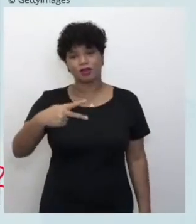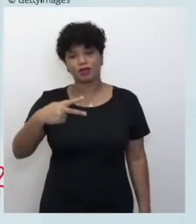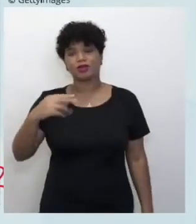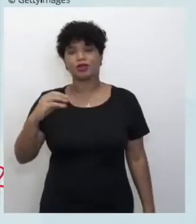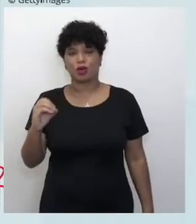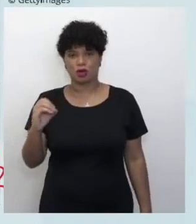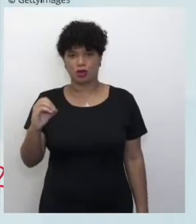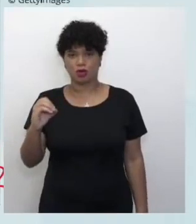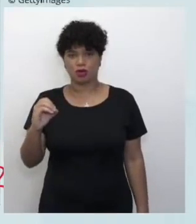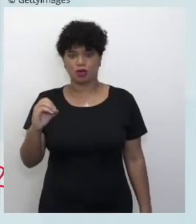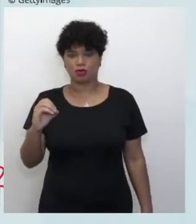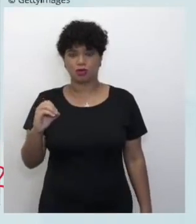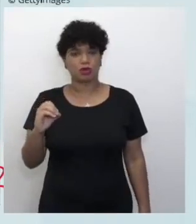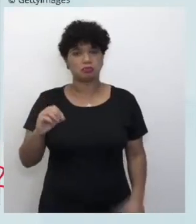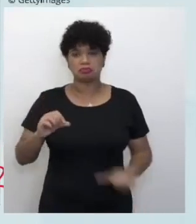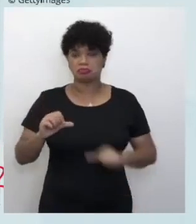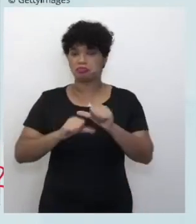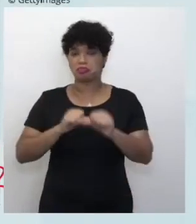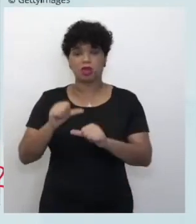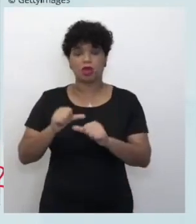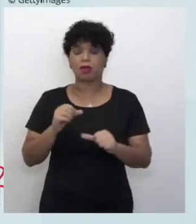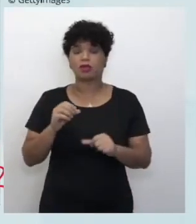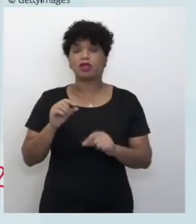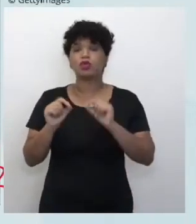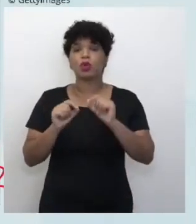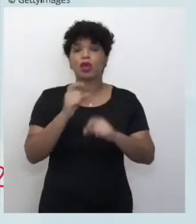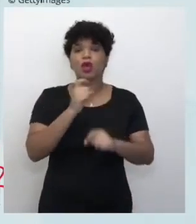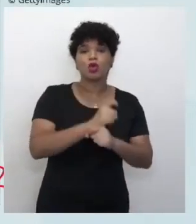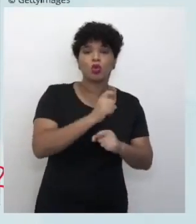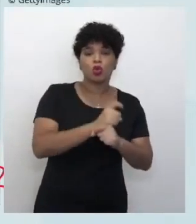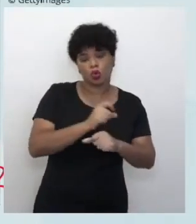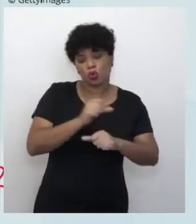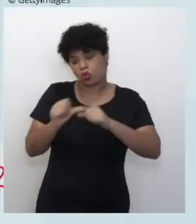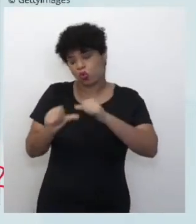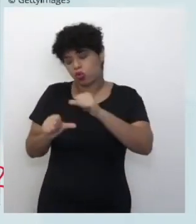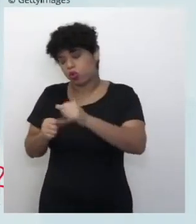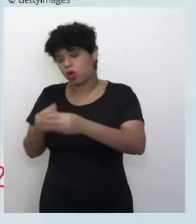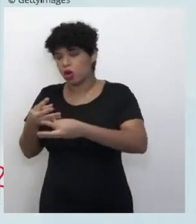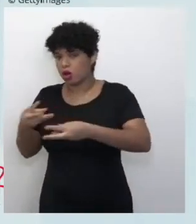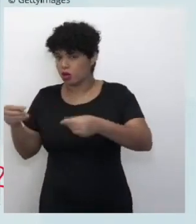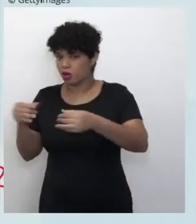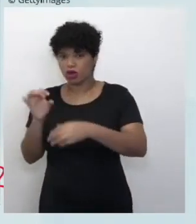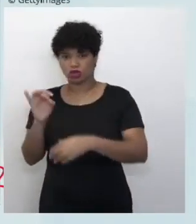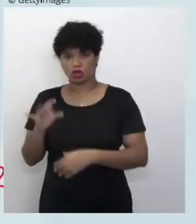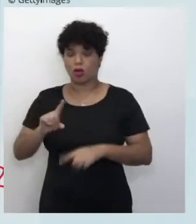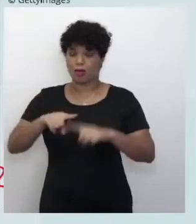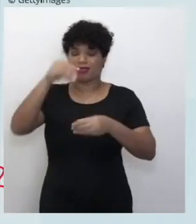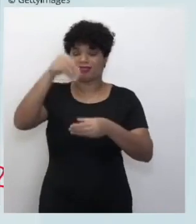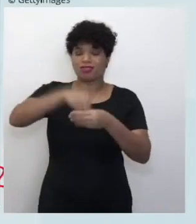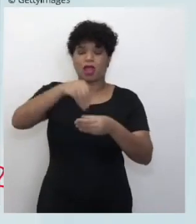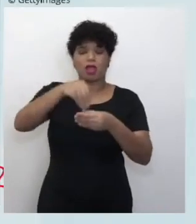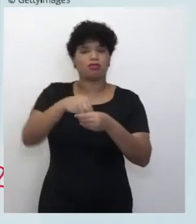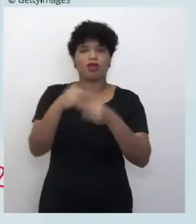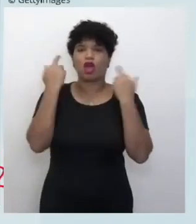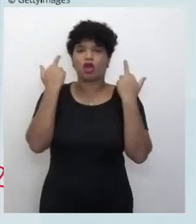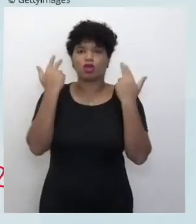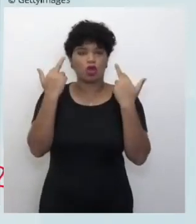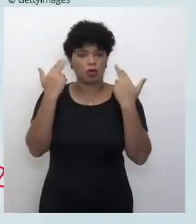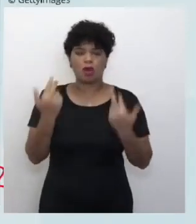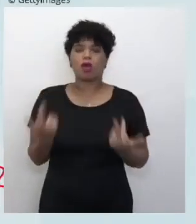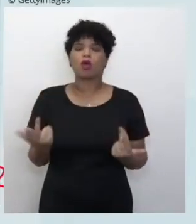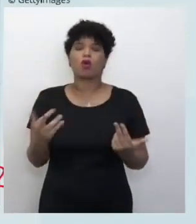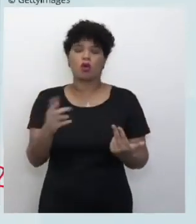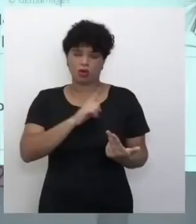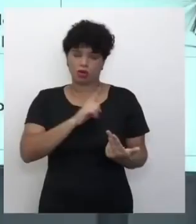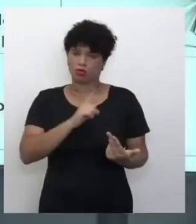H2O. Então só mudou de estado físico, ok? A sua estrutura, mas a composição é